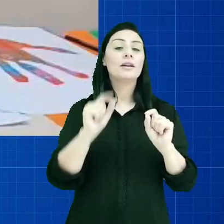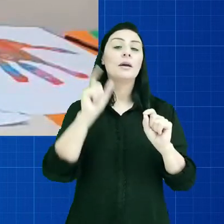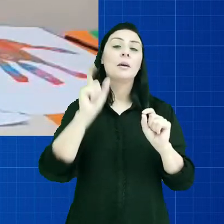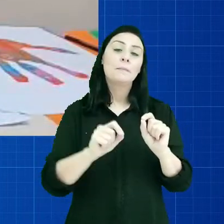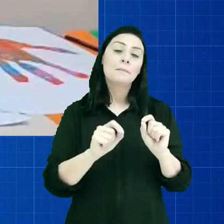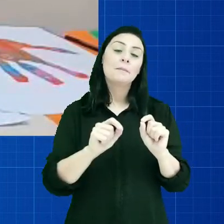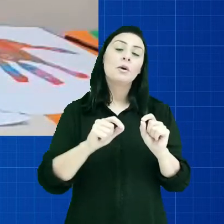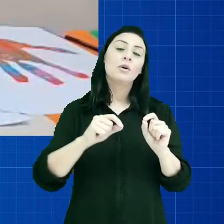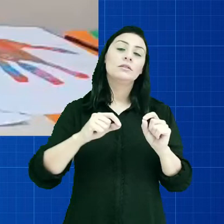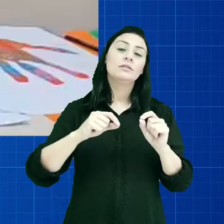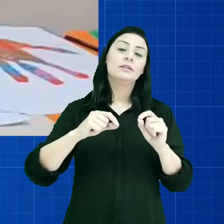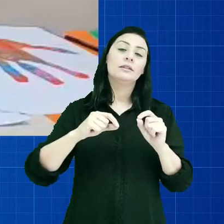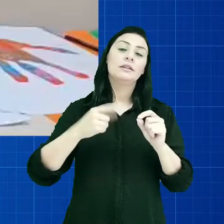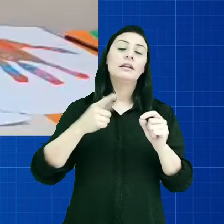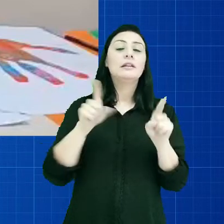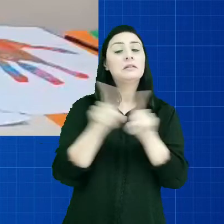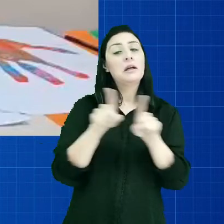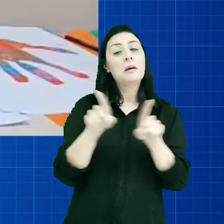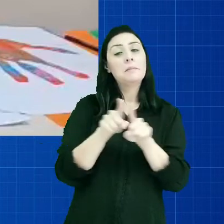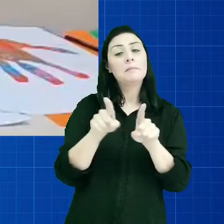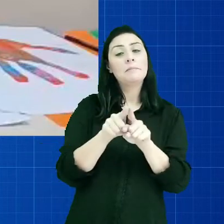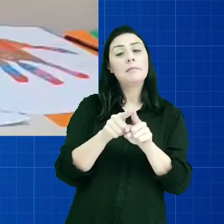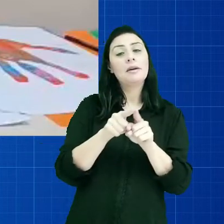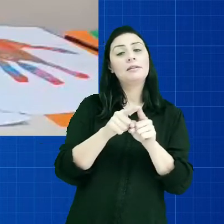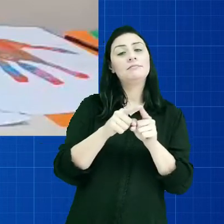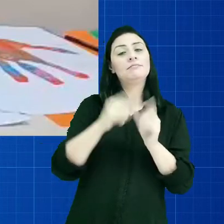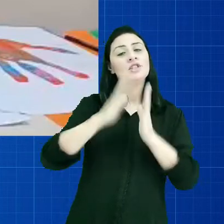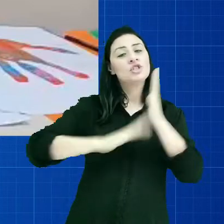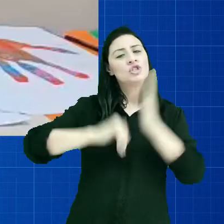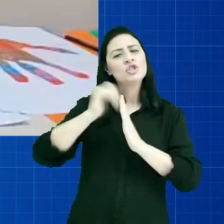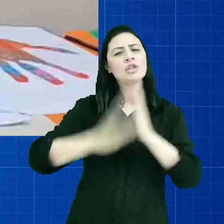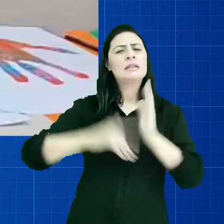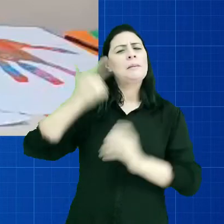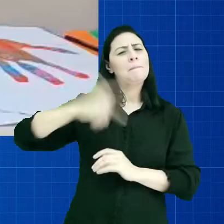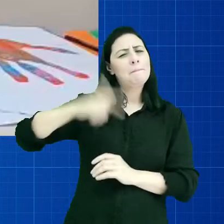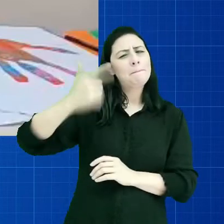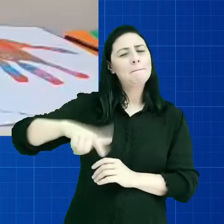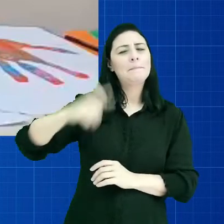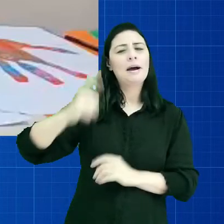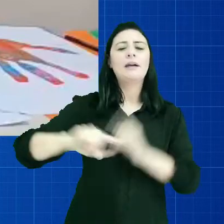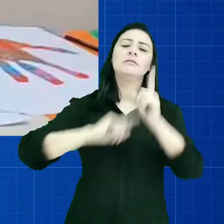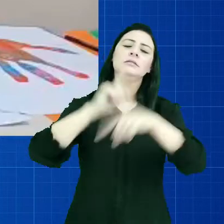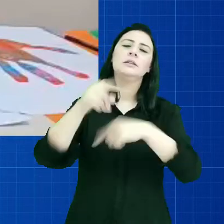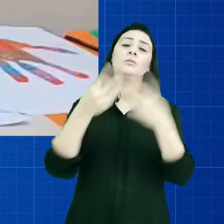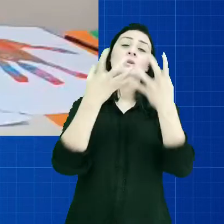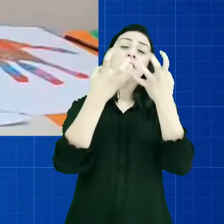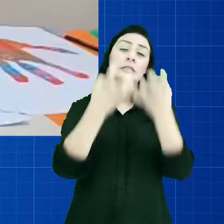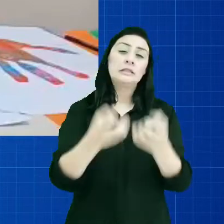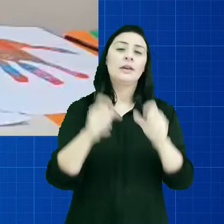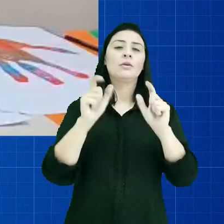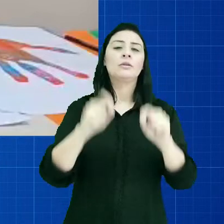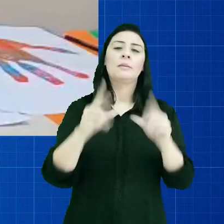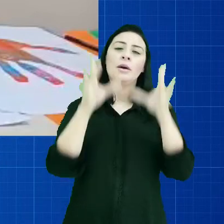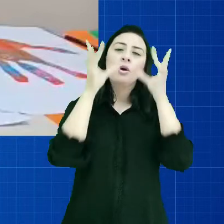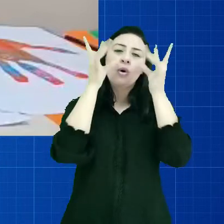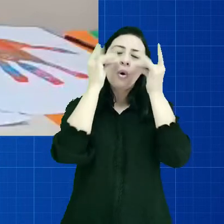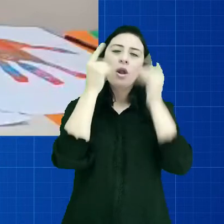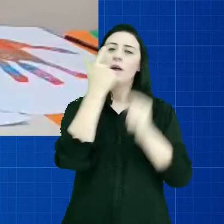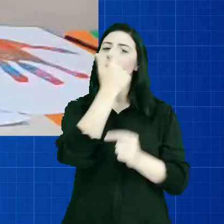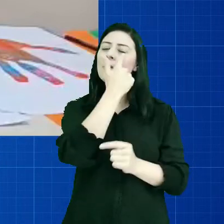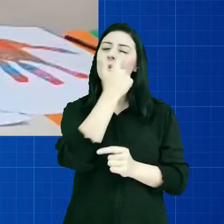Posso até rolar ele aqui, se eu quiser, tá? E depois de seco, posso colar olhinhos